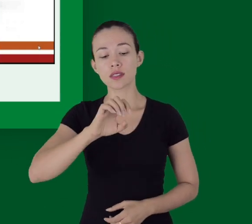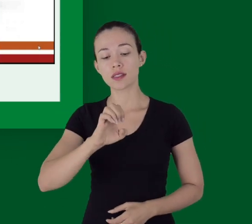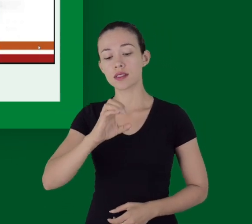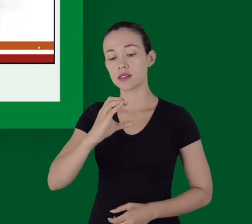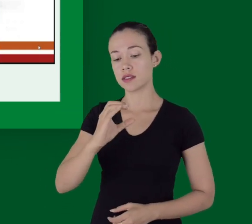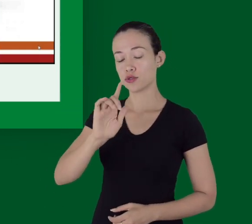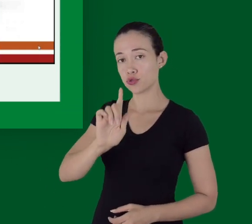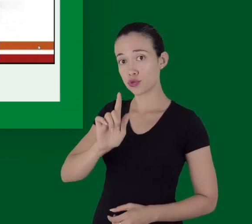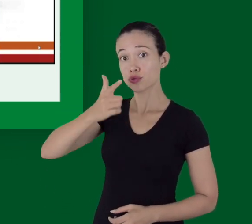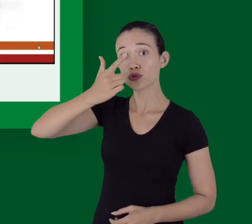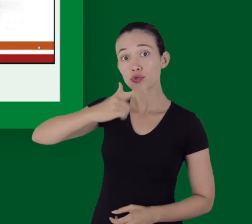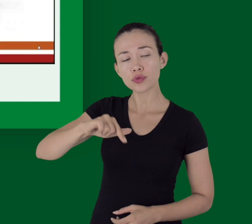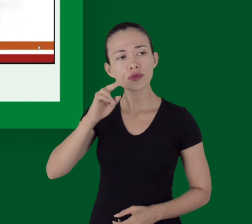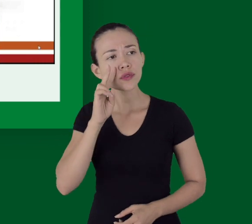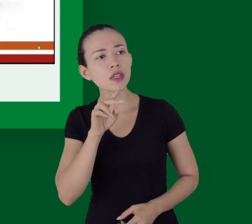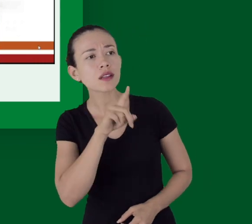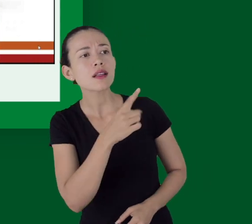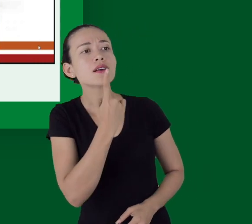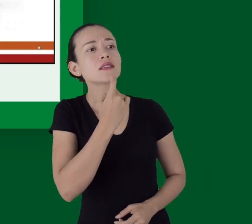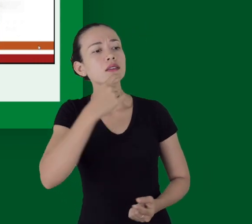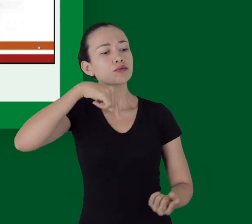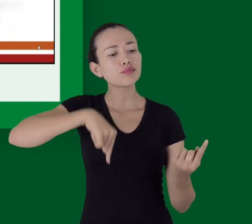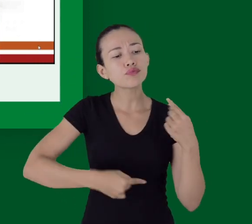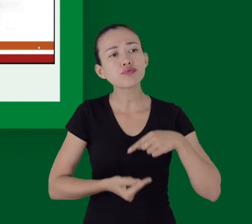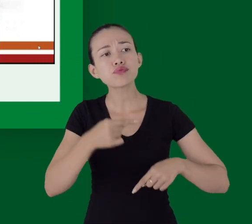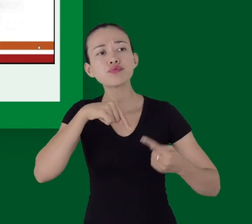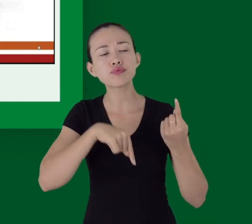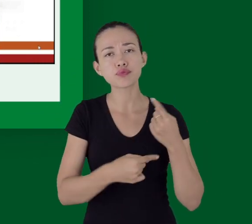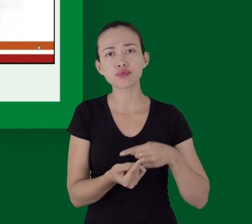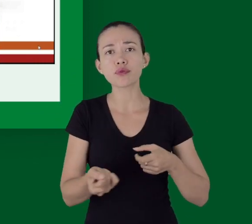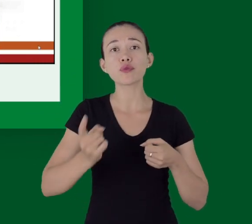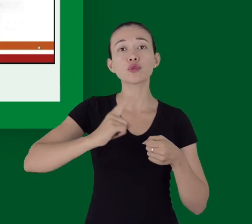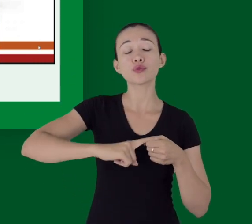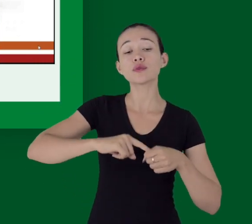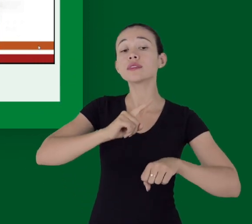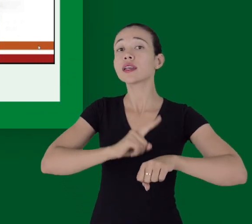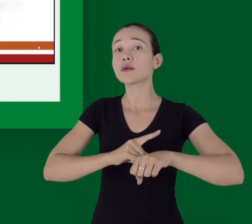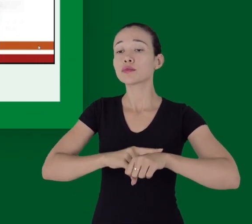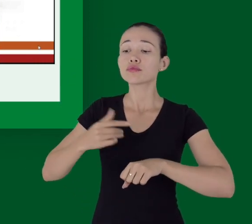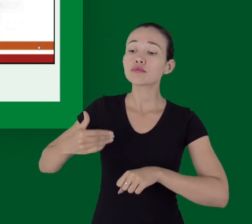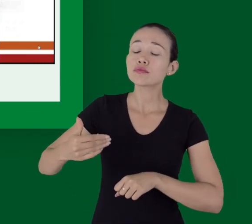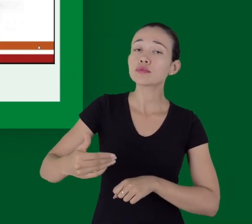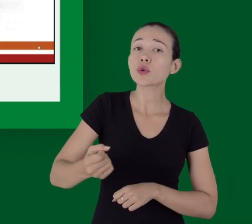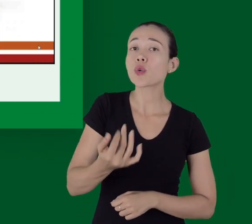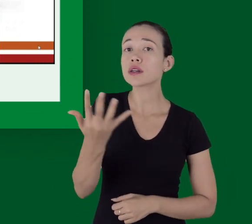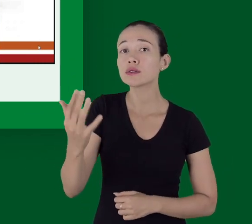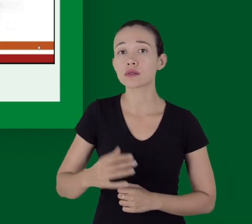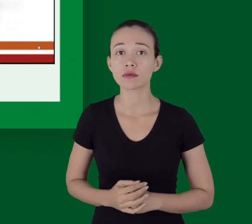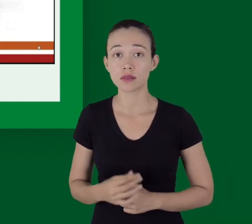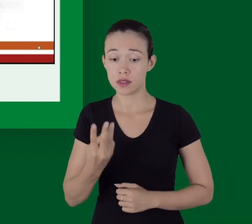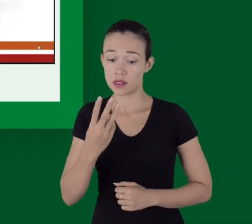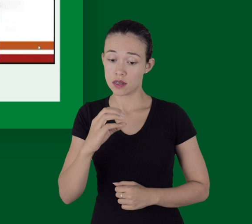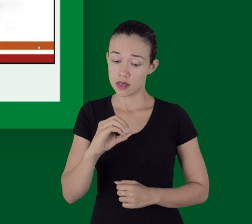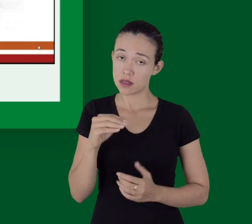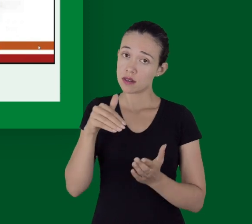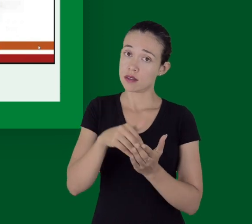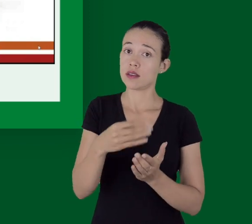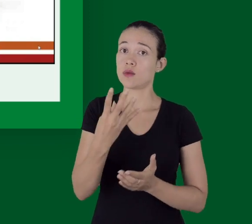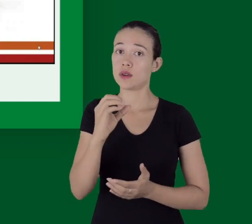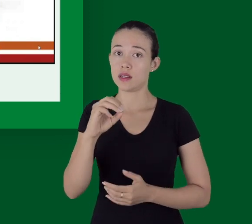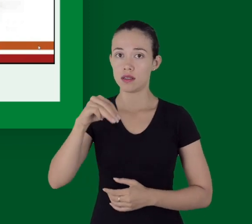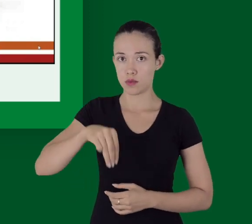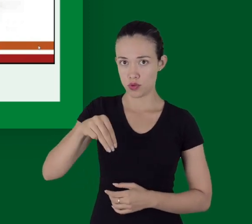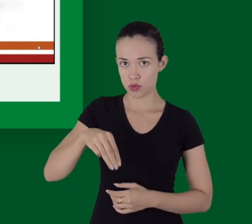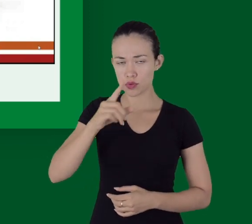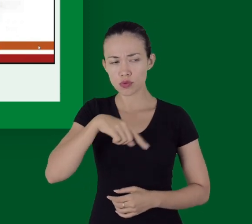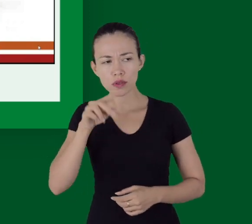se reperfundiu, se o vaso voltou a passar o sangue. A gente faz em torno de 30, 40 minutos, a gente repete o